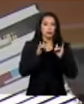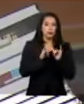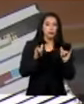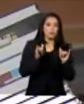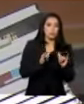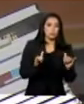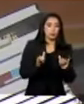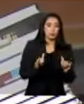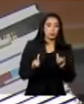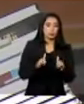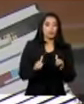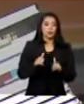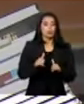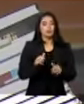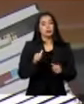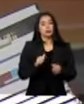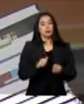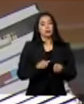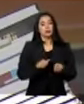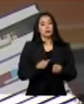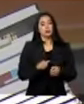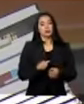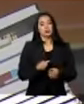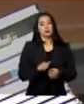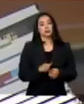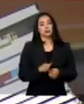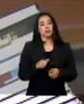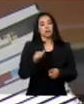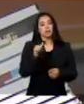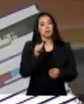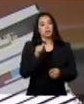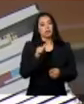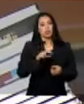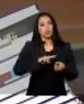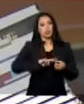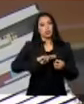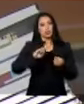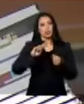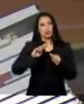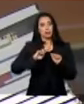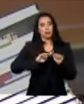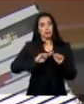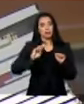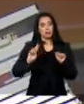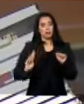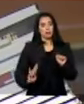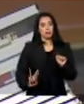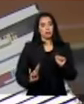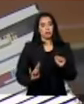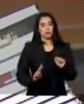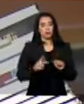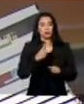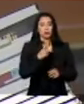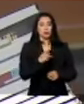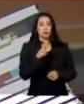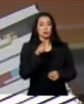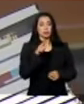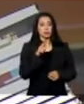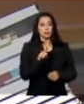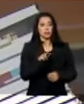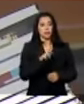manifestação da Advocacia Geral da União e o parecer da Procuradoria Geral da República.